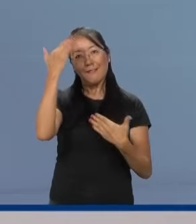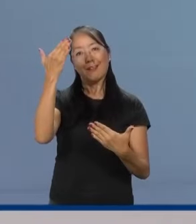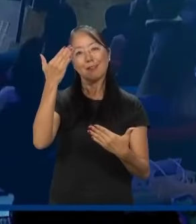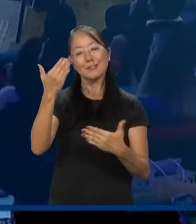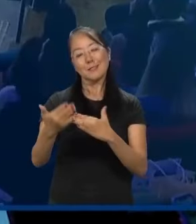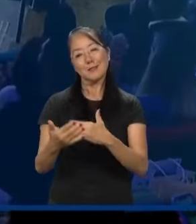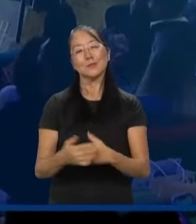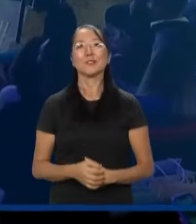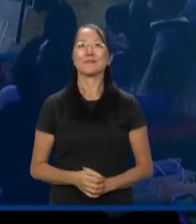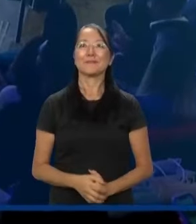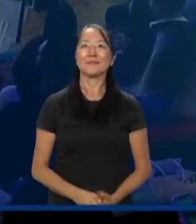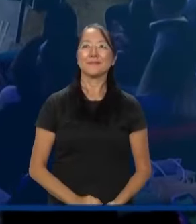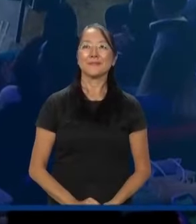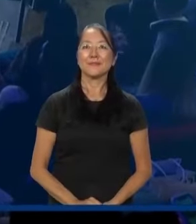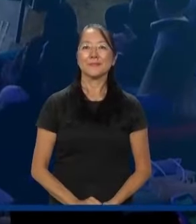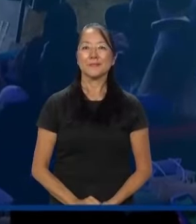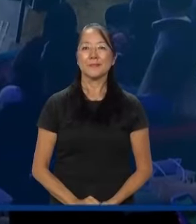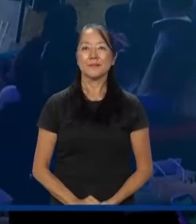Obrigada.